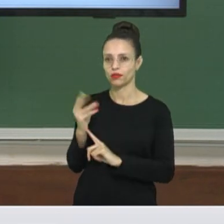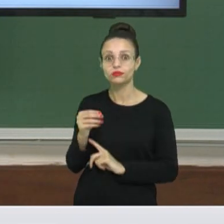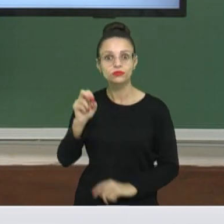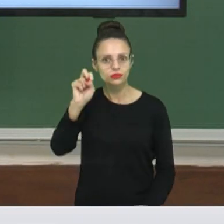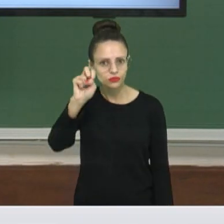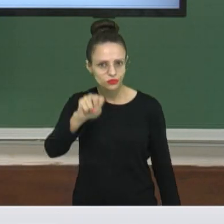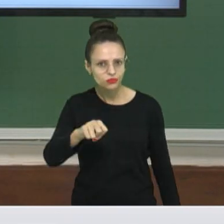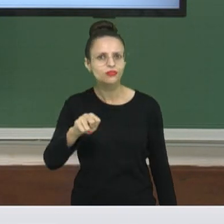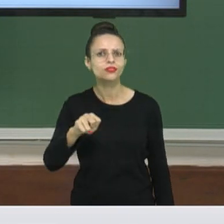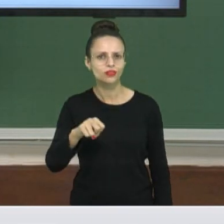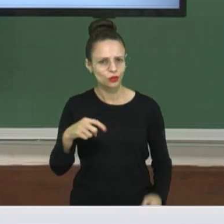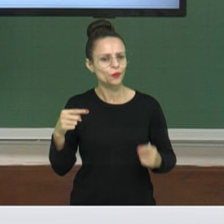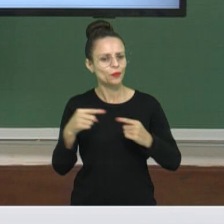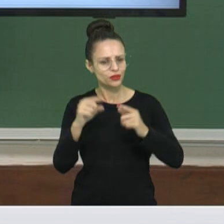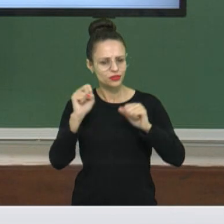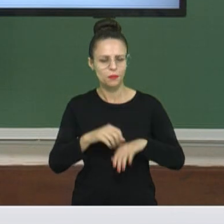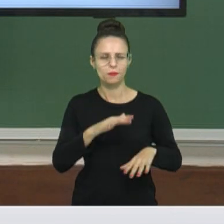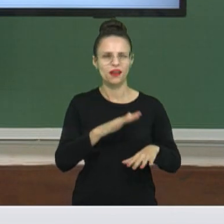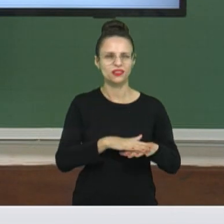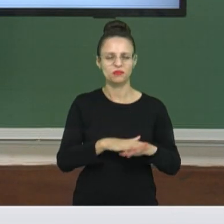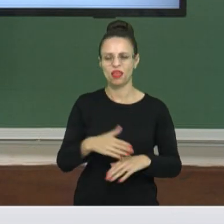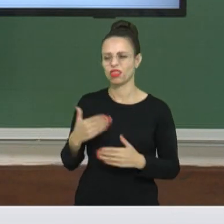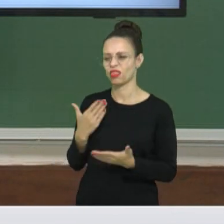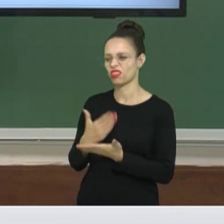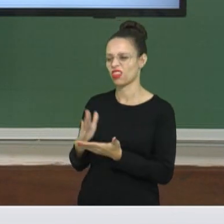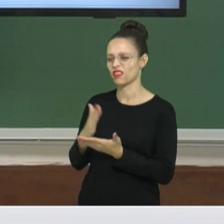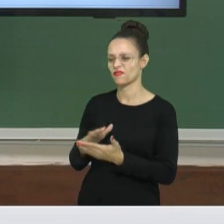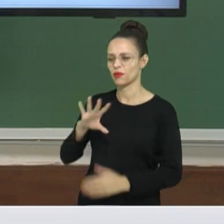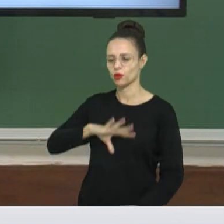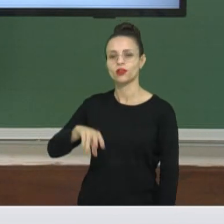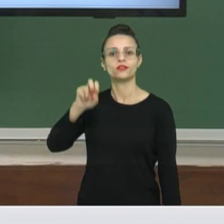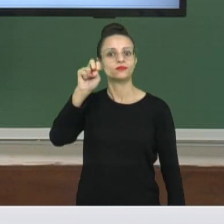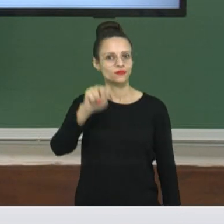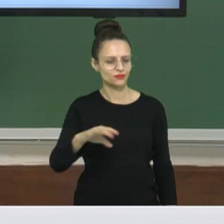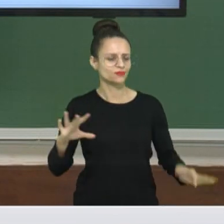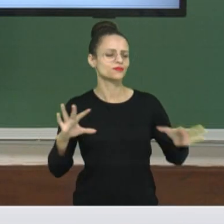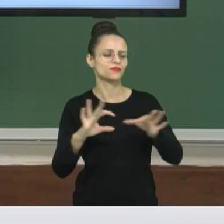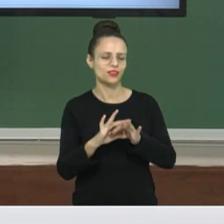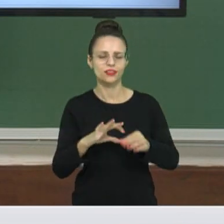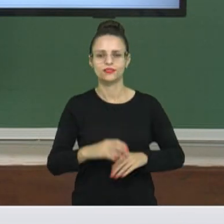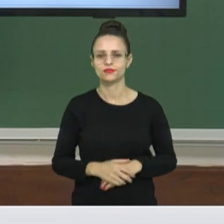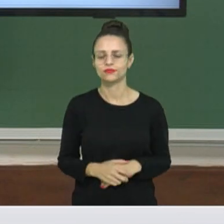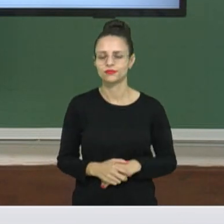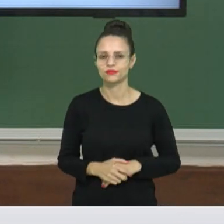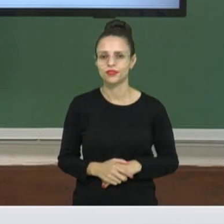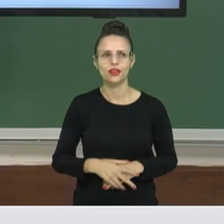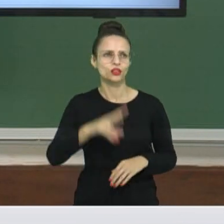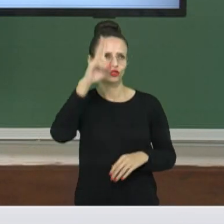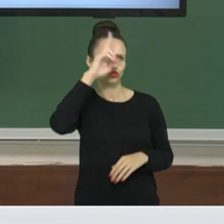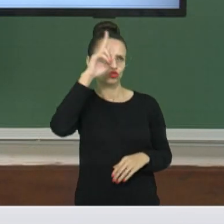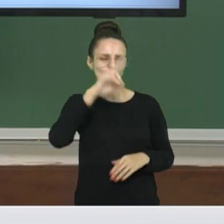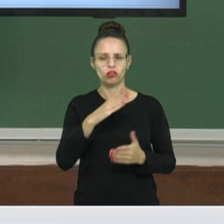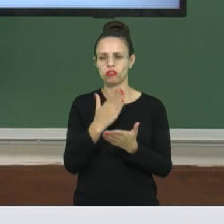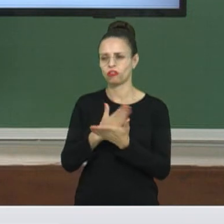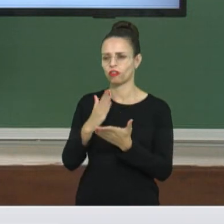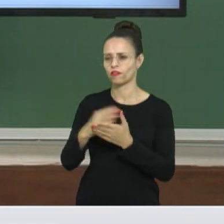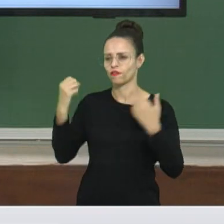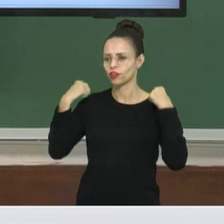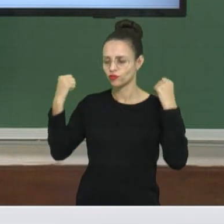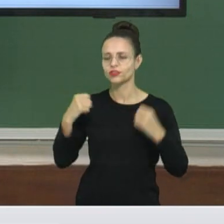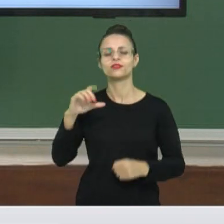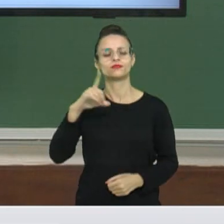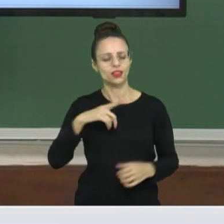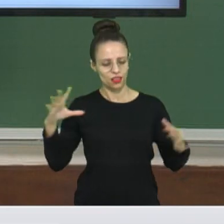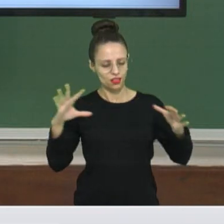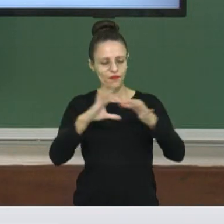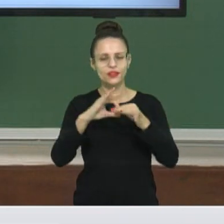sim. Matemática não interessa para o português. Claro que sim. História não interessa para a educação física.